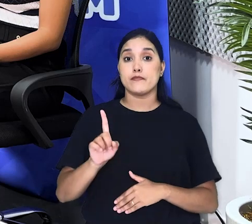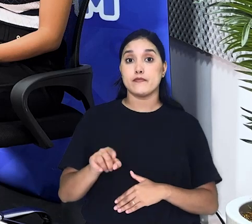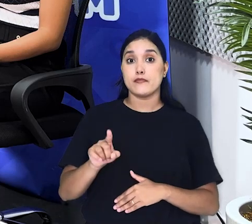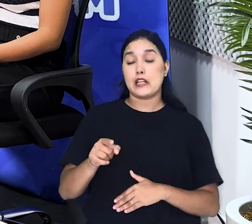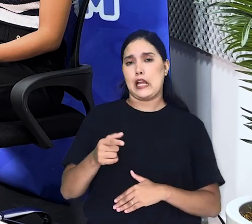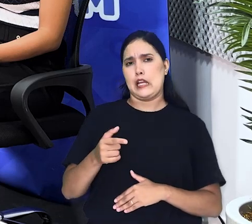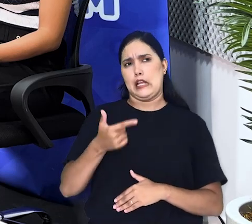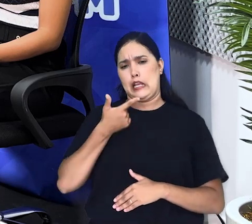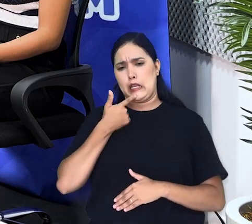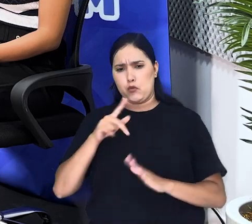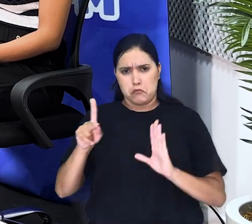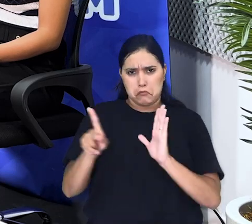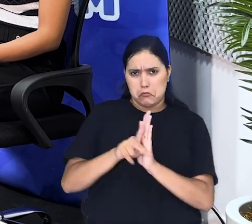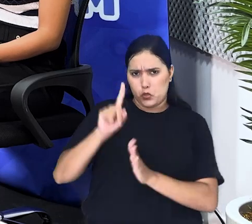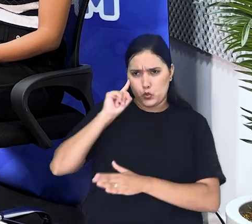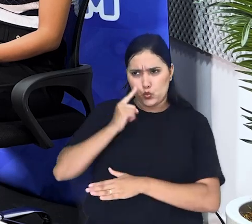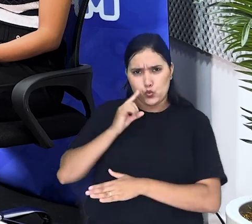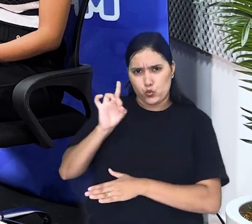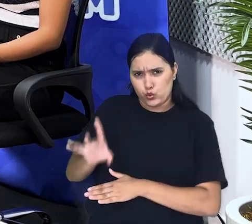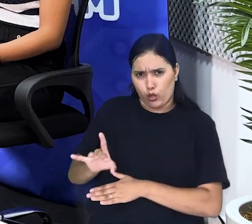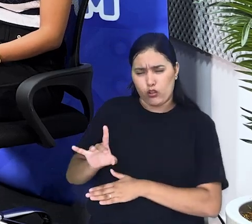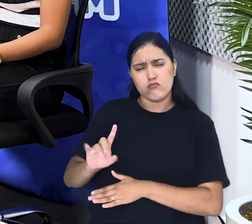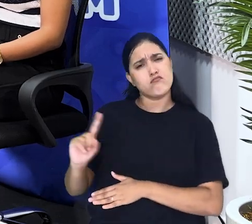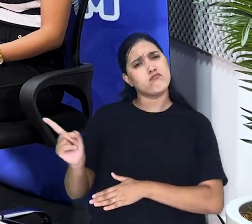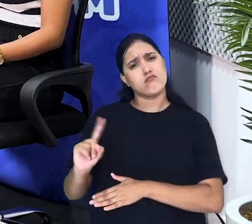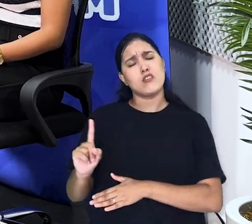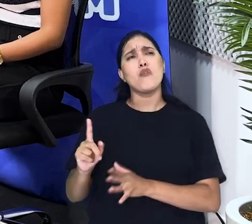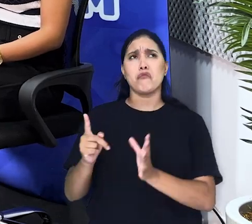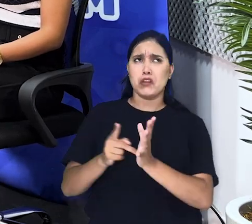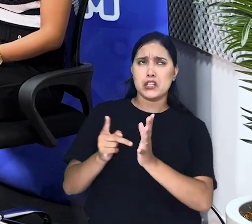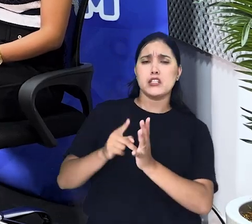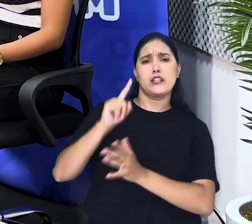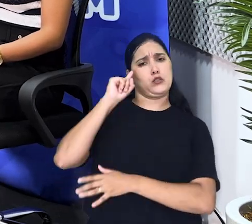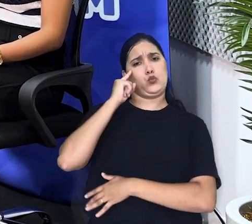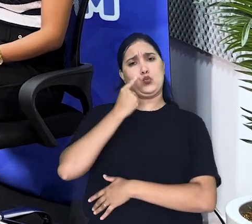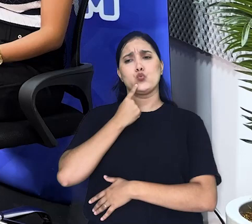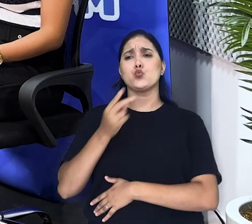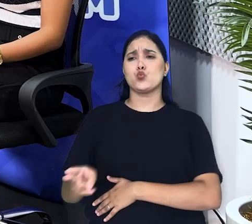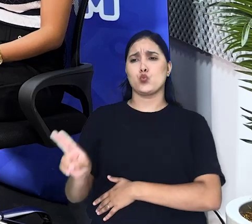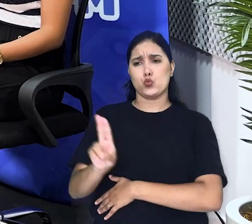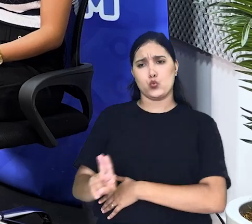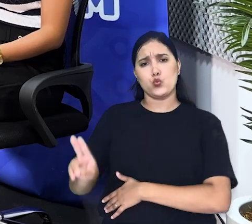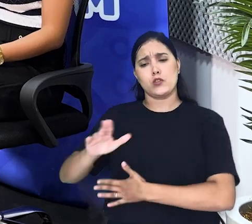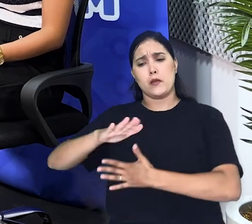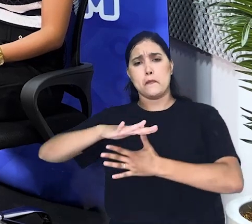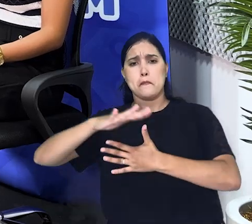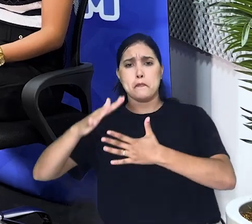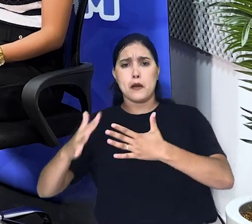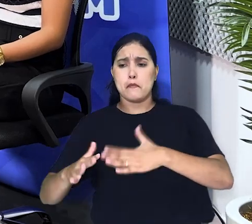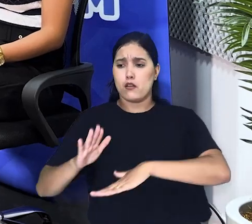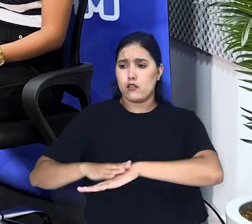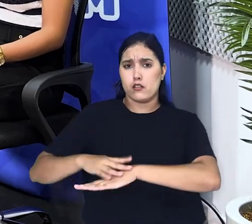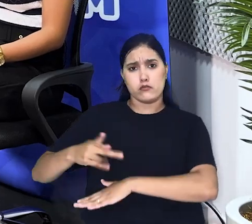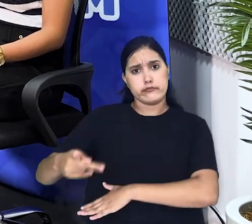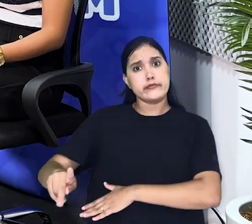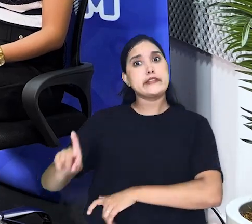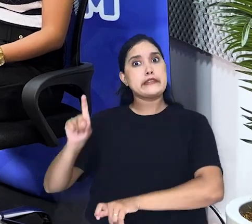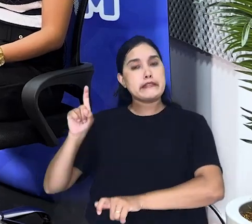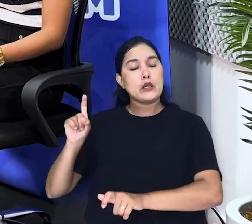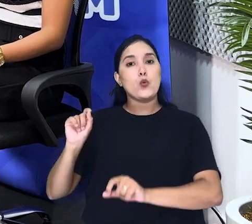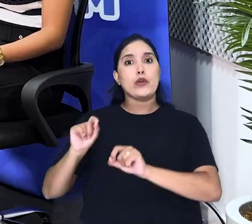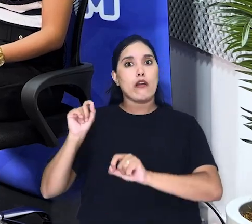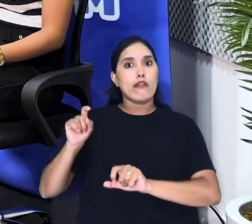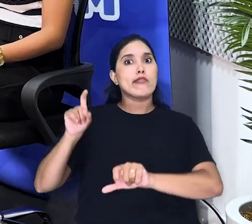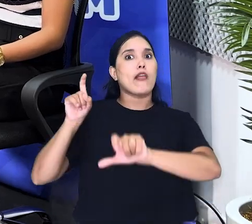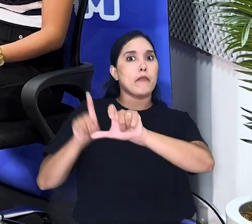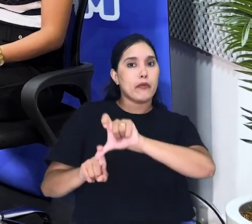fala assim lá com ele? Eu digo, Libras. Sim, esse negócio aí que faz assim e tal, mímica. Não, antes de tudo, a Libras